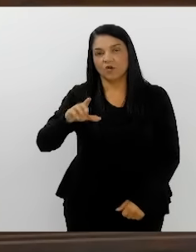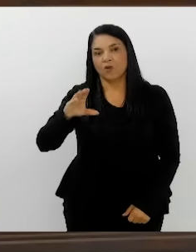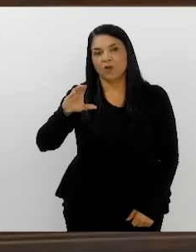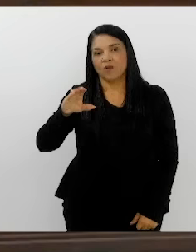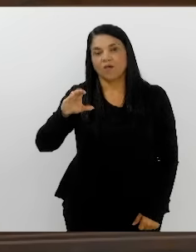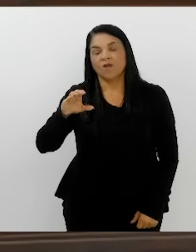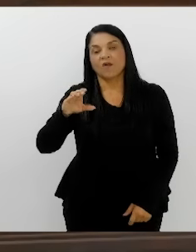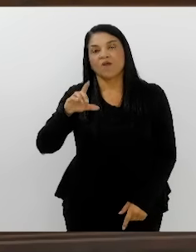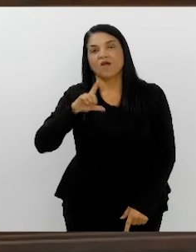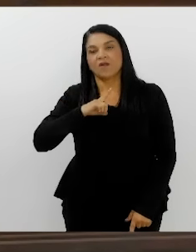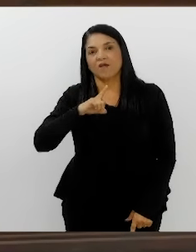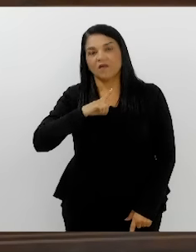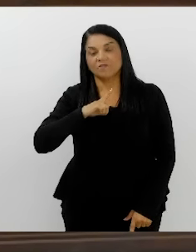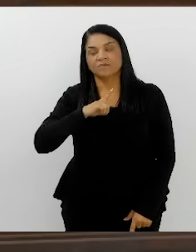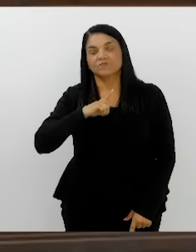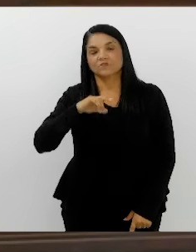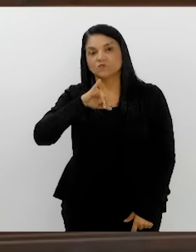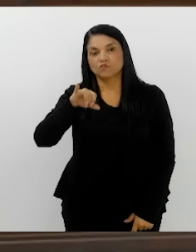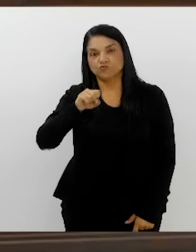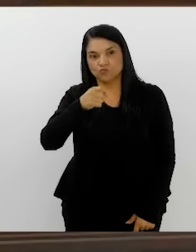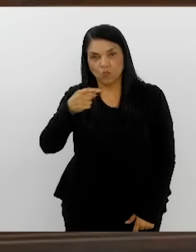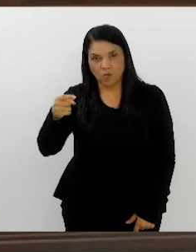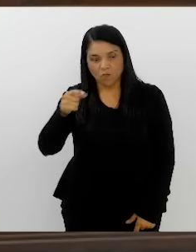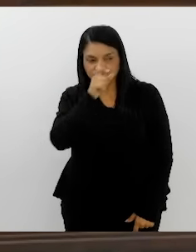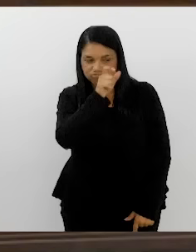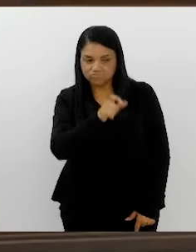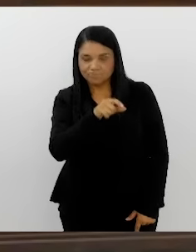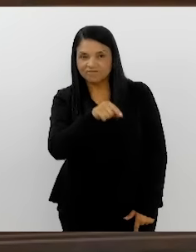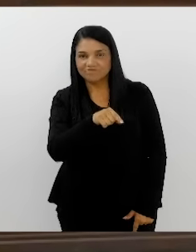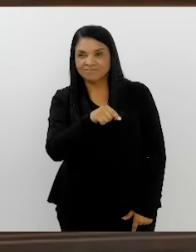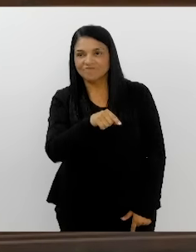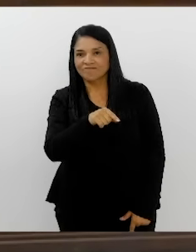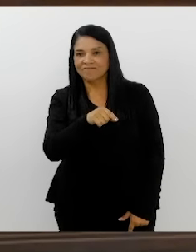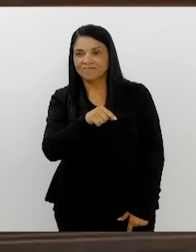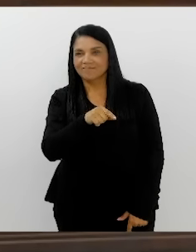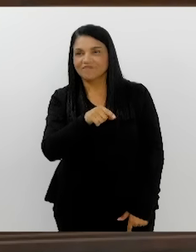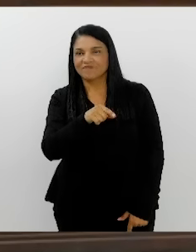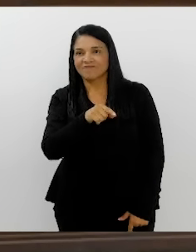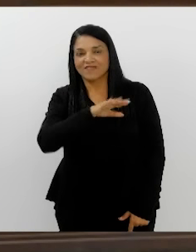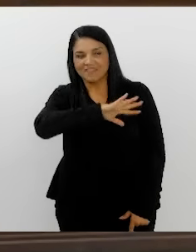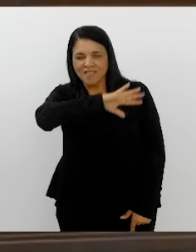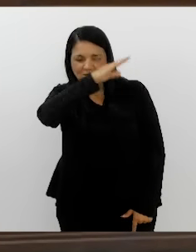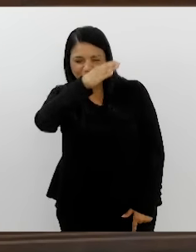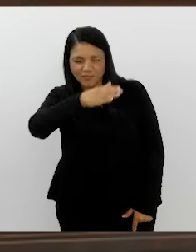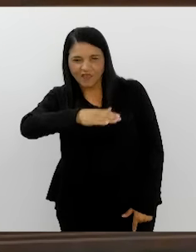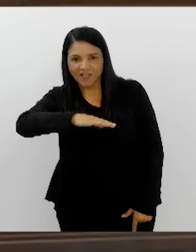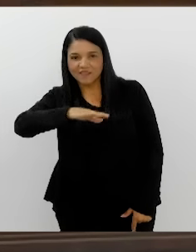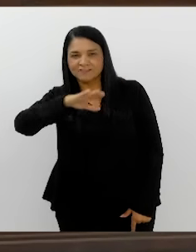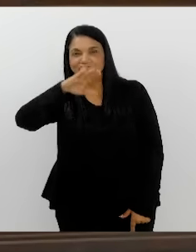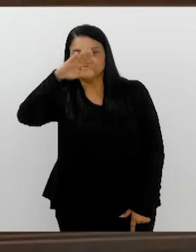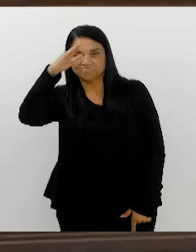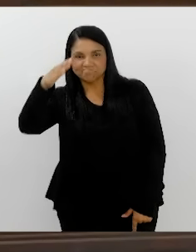um João que está lá nas montanhas de Caieiras, Padre Casale, que